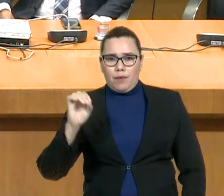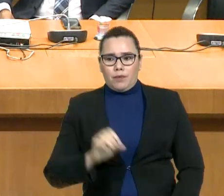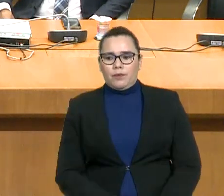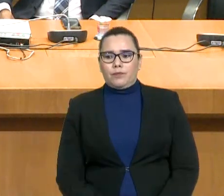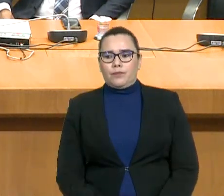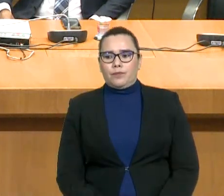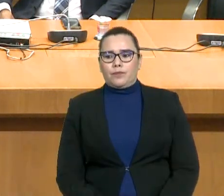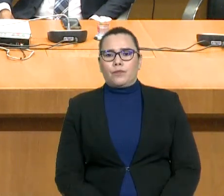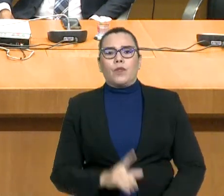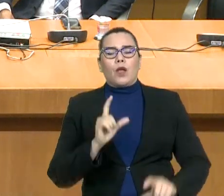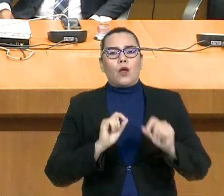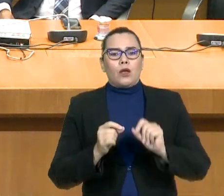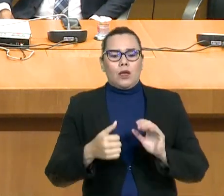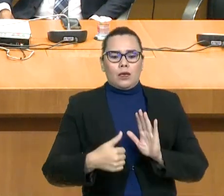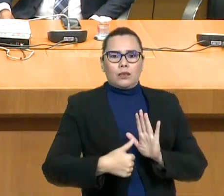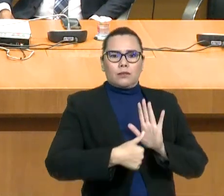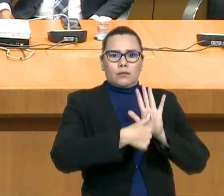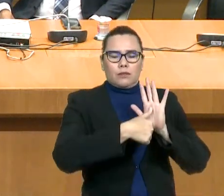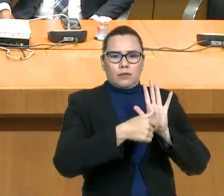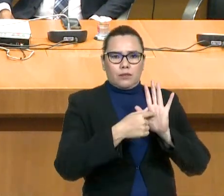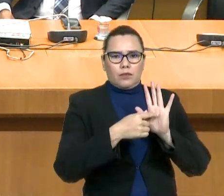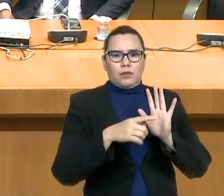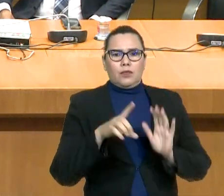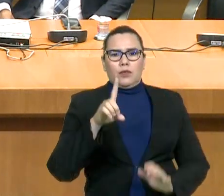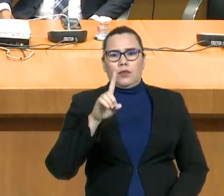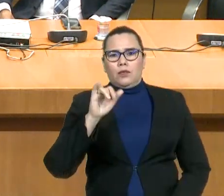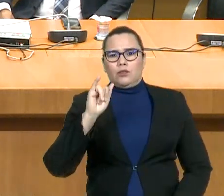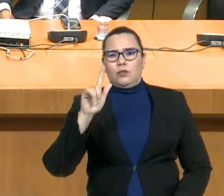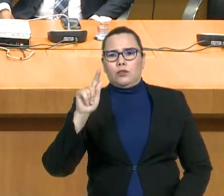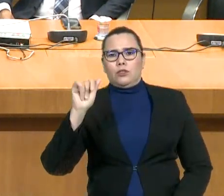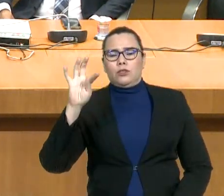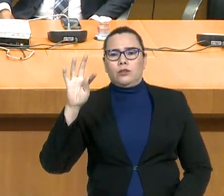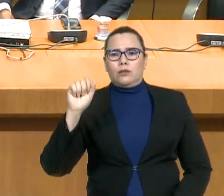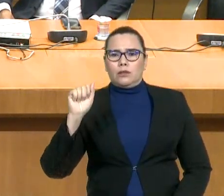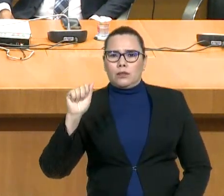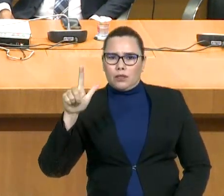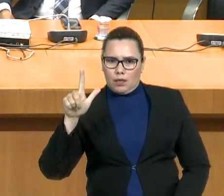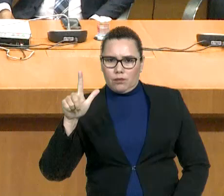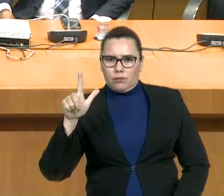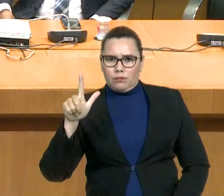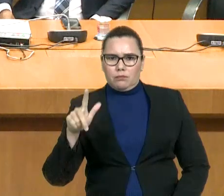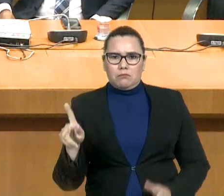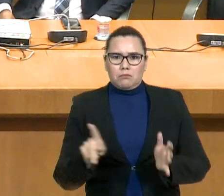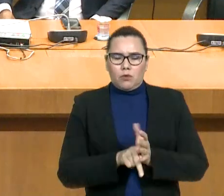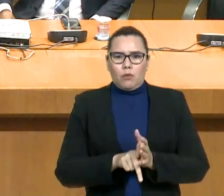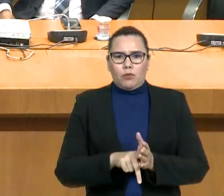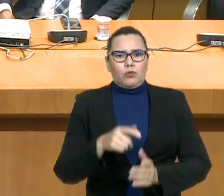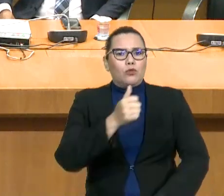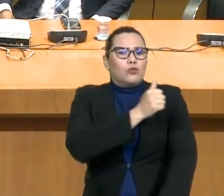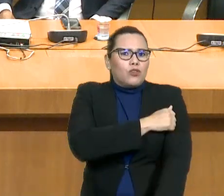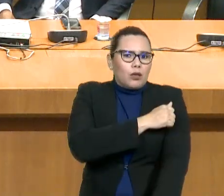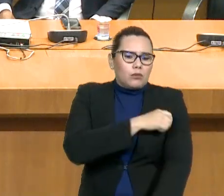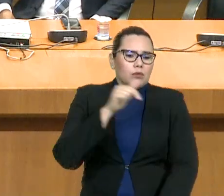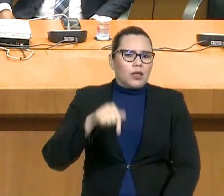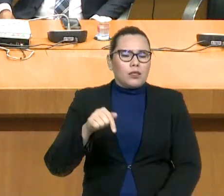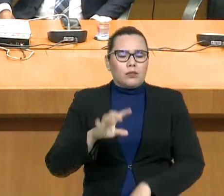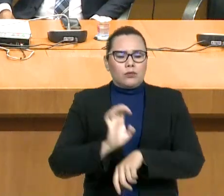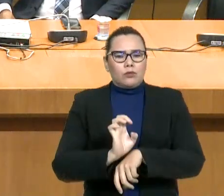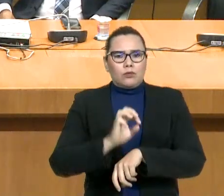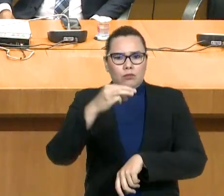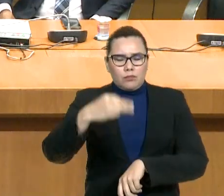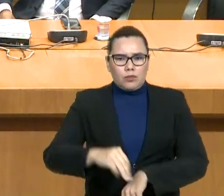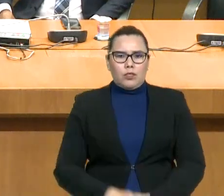de identificação estudantil digital do Maranhão e da outras providências, com pareceres favoráveis das comissões de